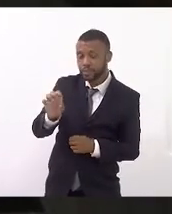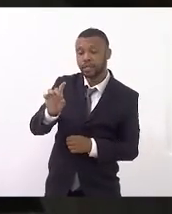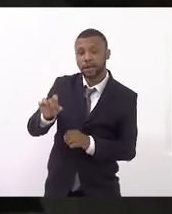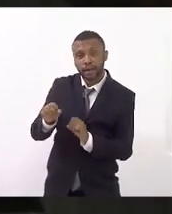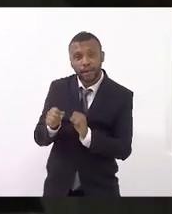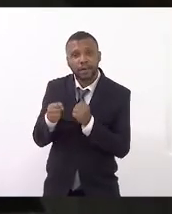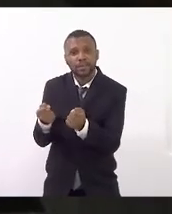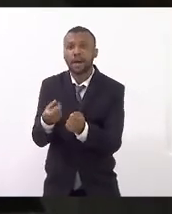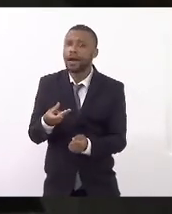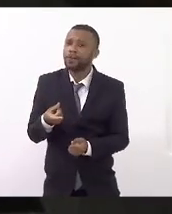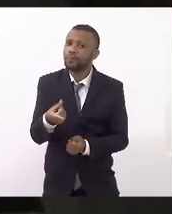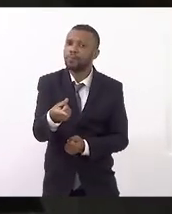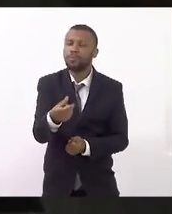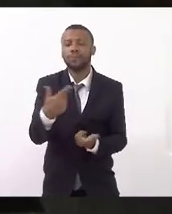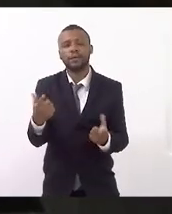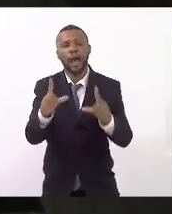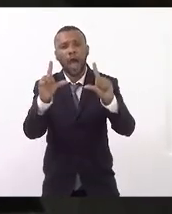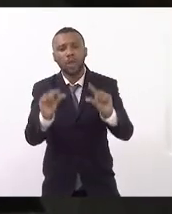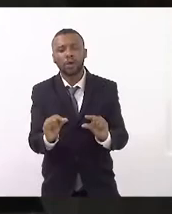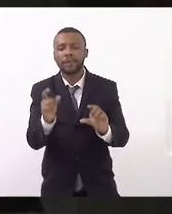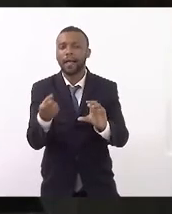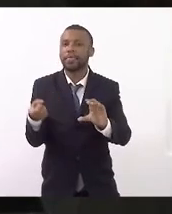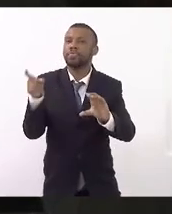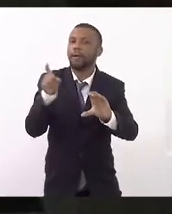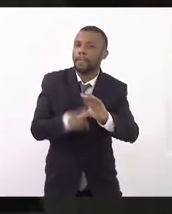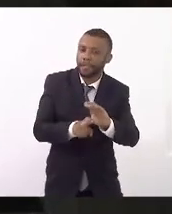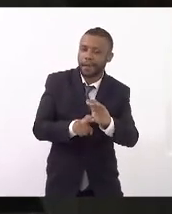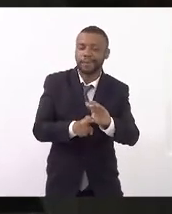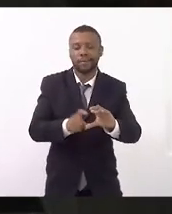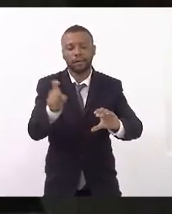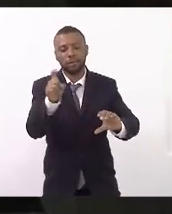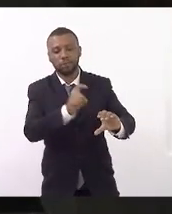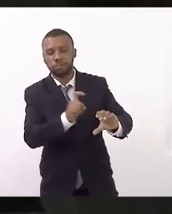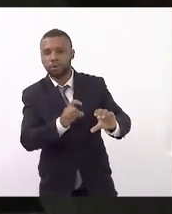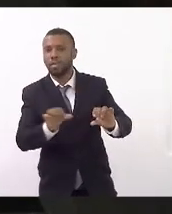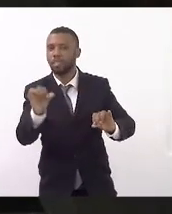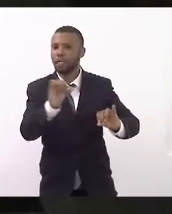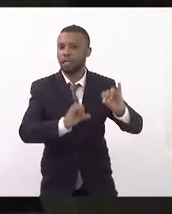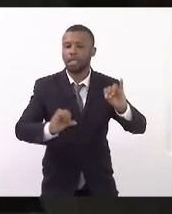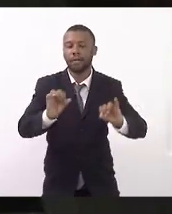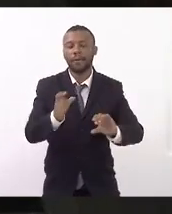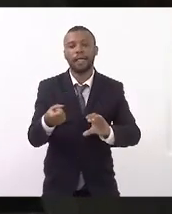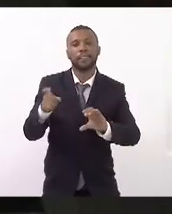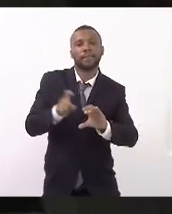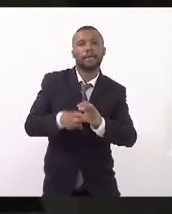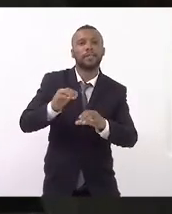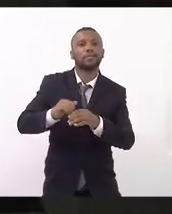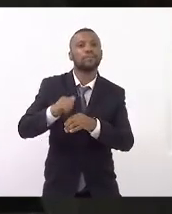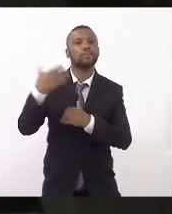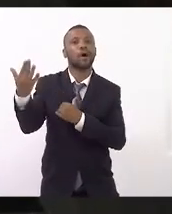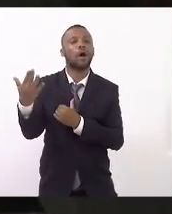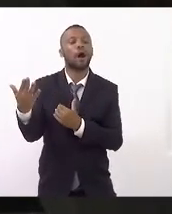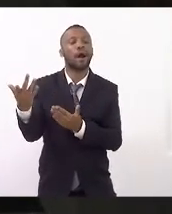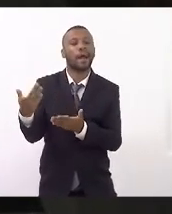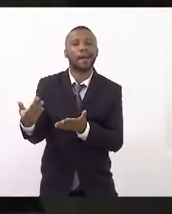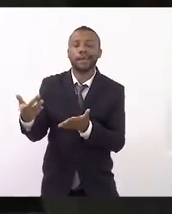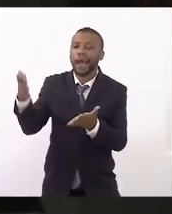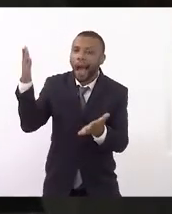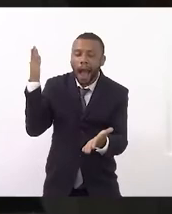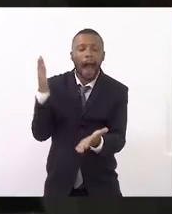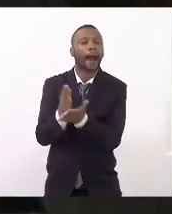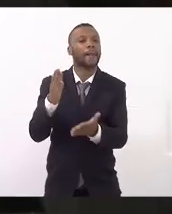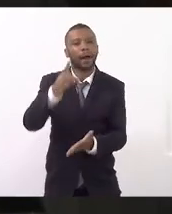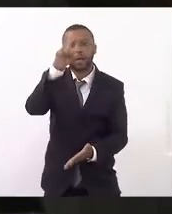redução da necessidade de fertilizantes, redução dessa dependência externa e eliminar de vez